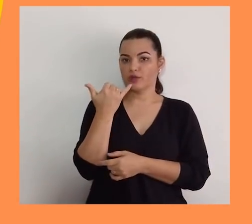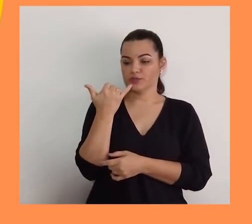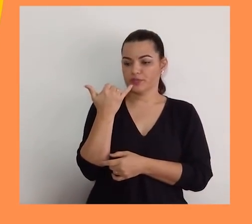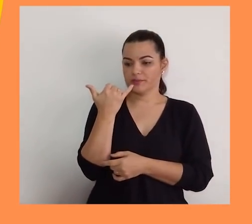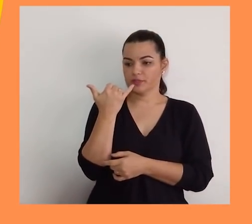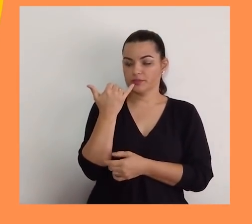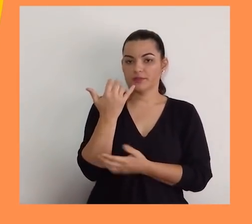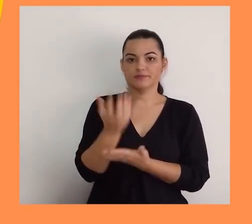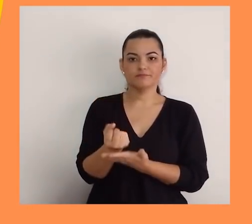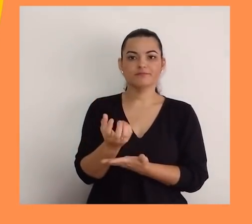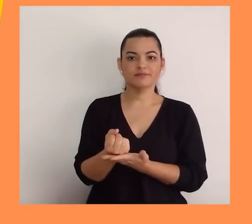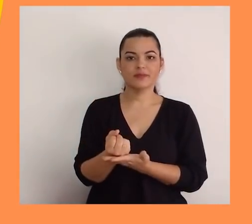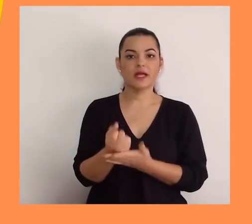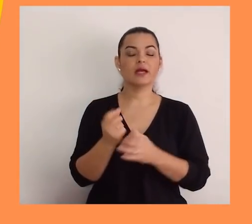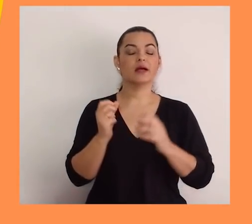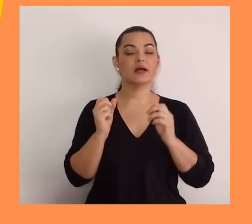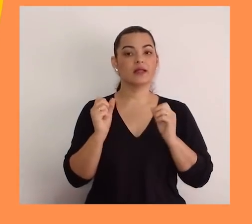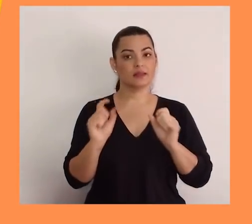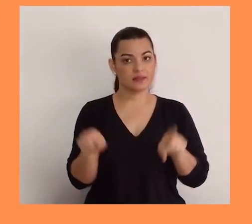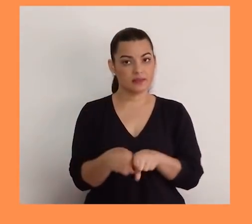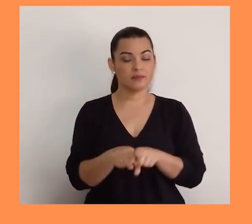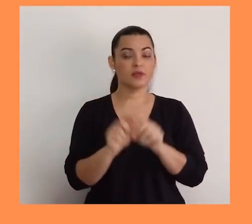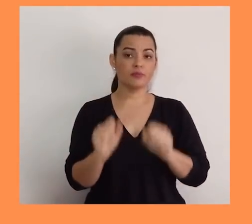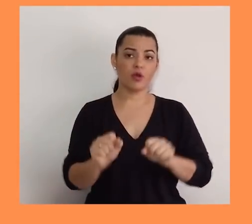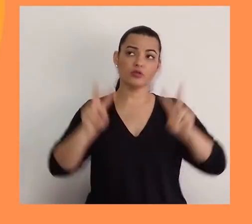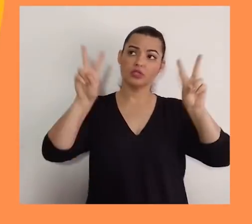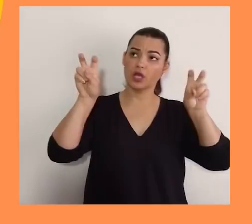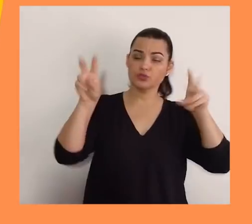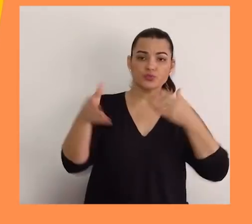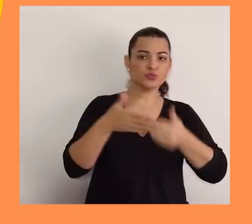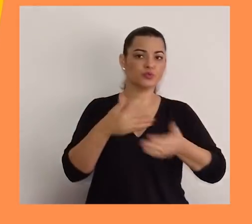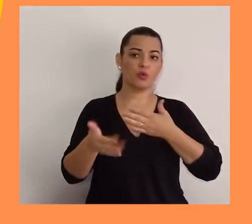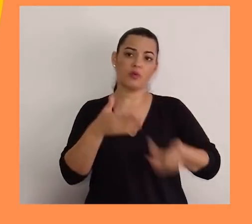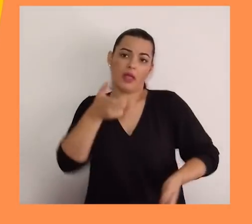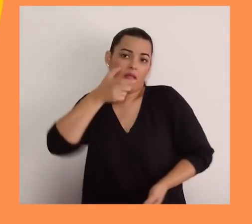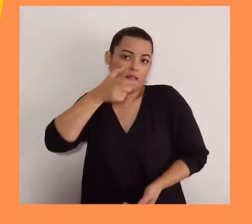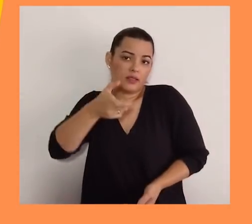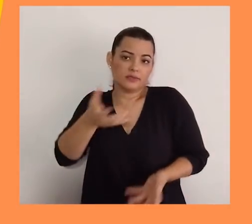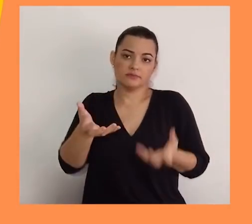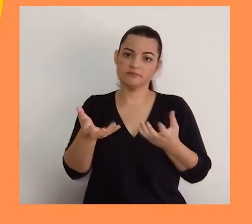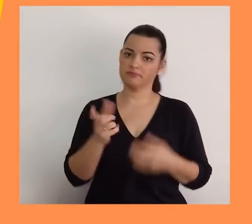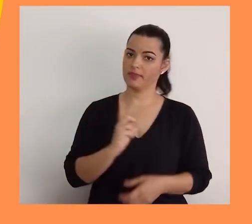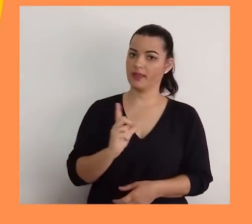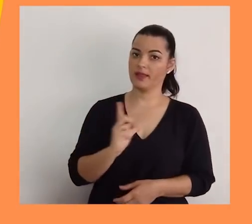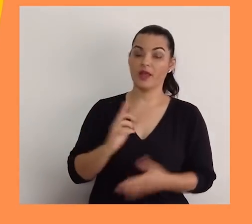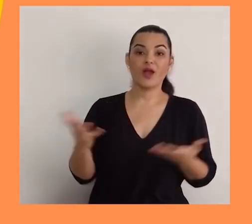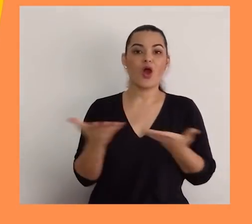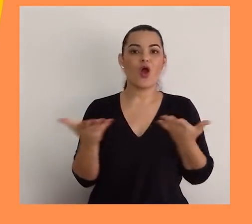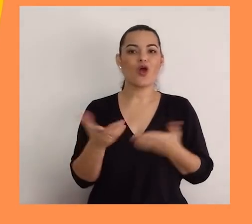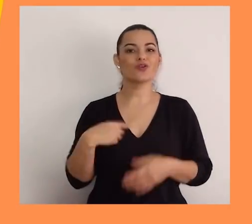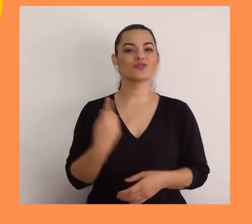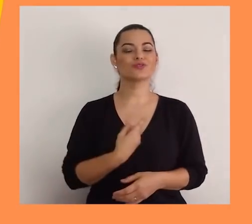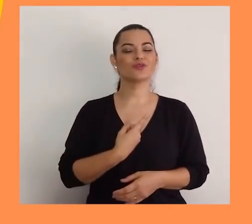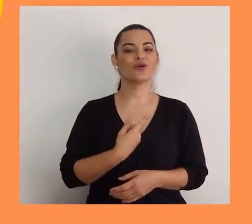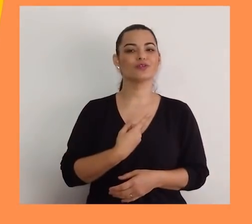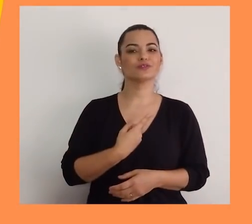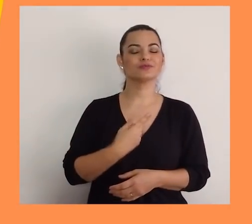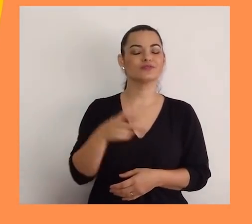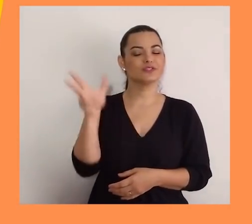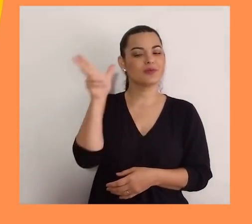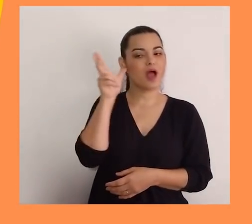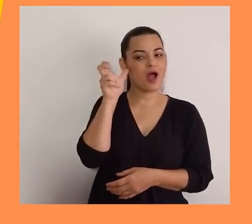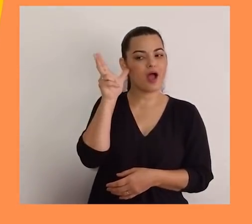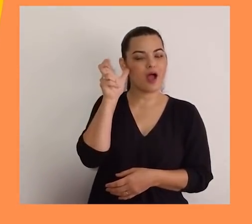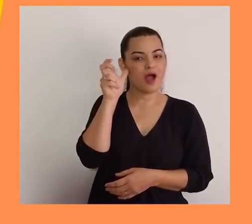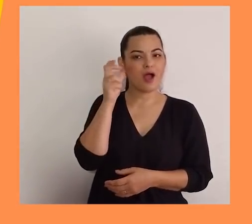qualquer assunto a qualquer momento do nosso interesse. Hoje nós iremos ouvir um podcast sobre a história